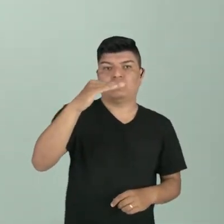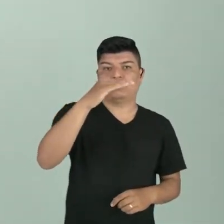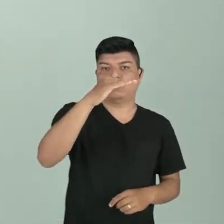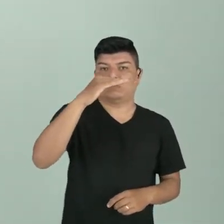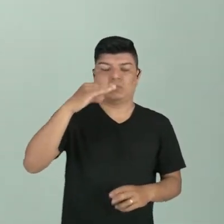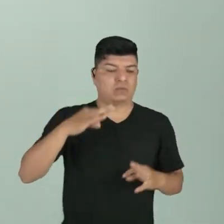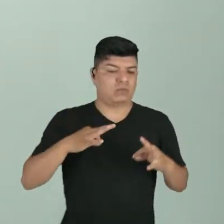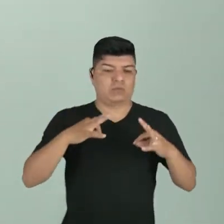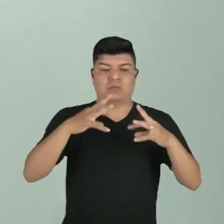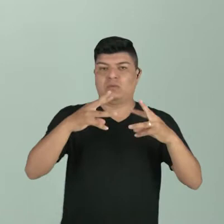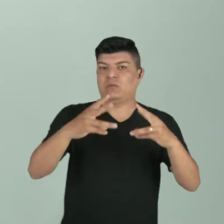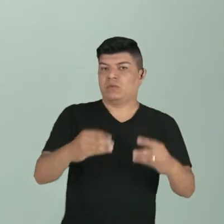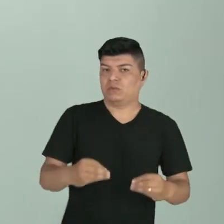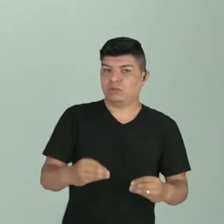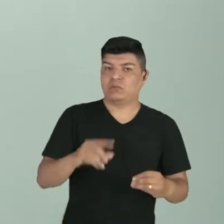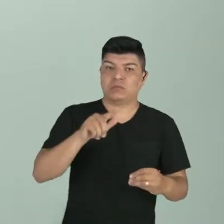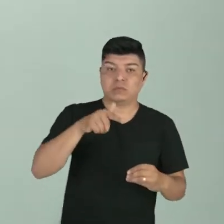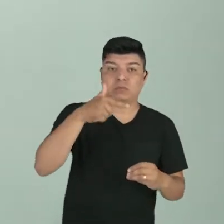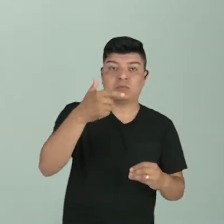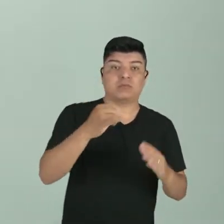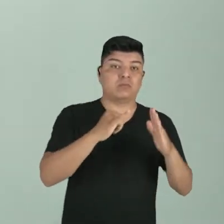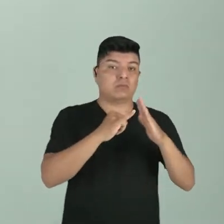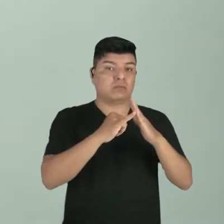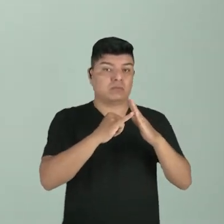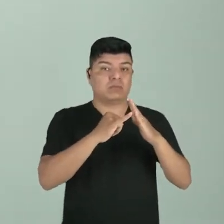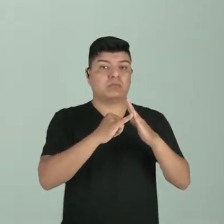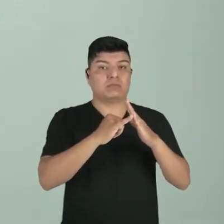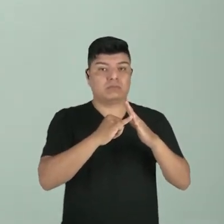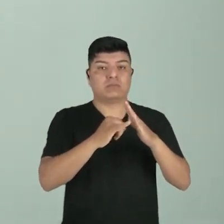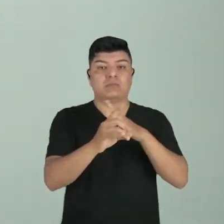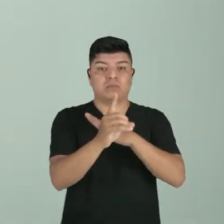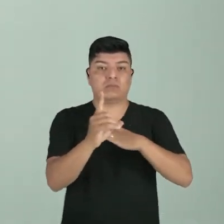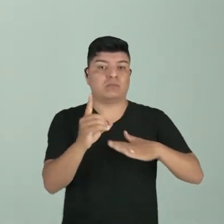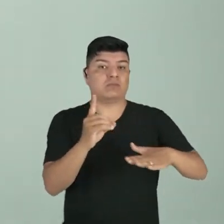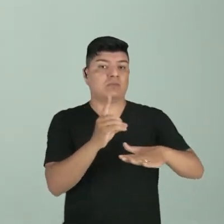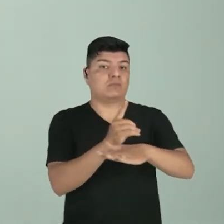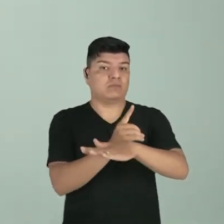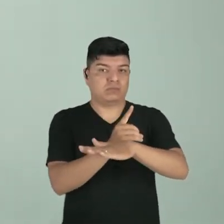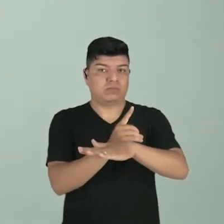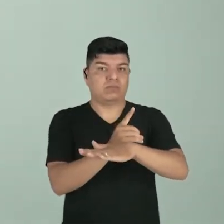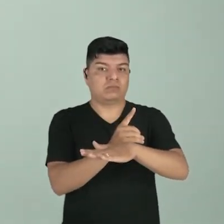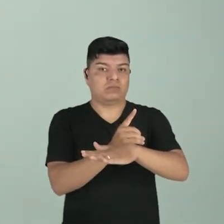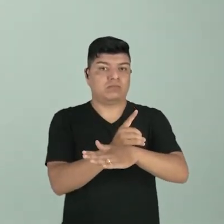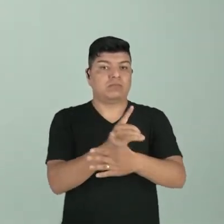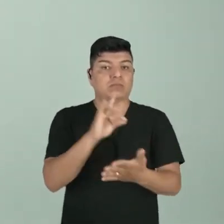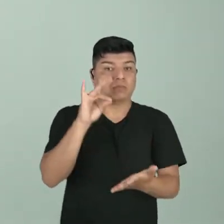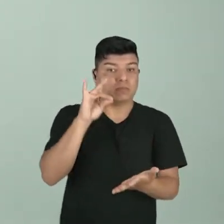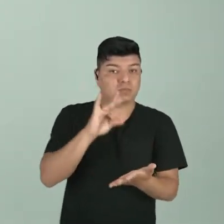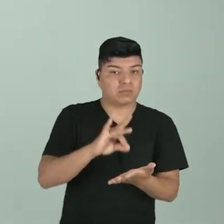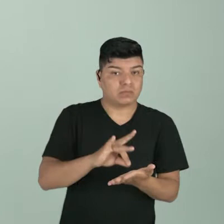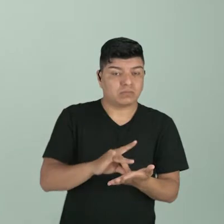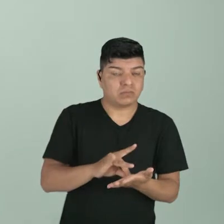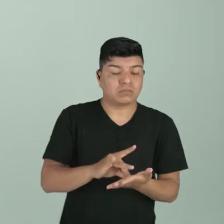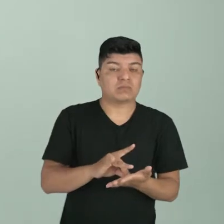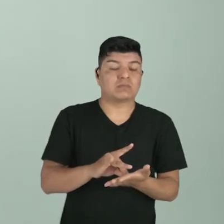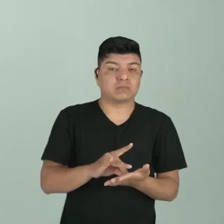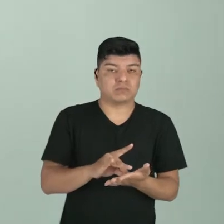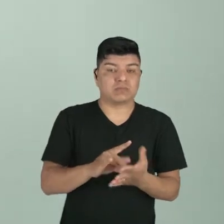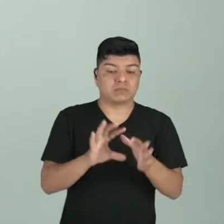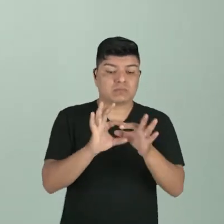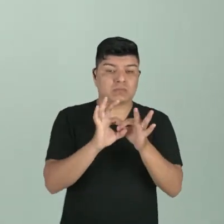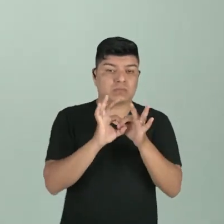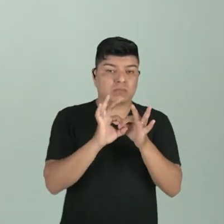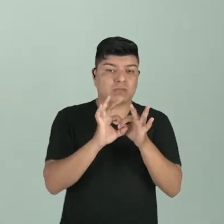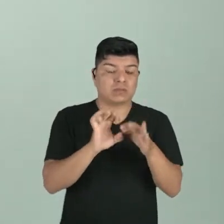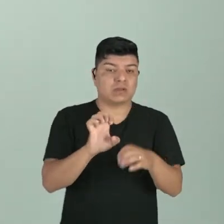acima de toda e qualquer outra instituição social. Obviamente que, aliadas